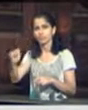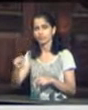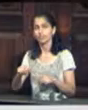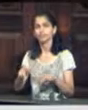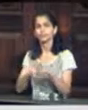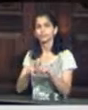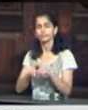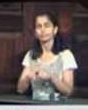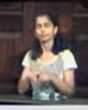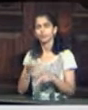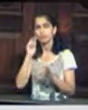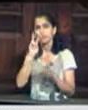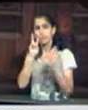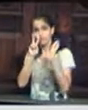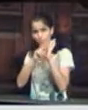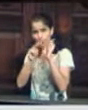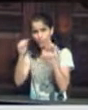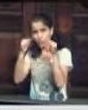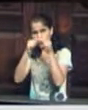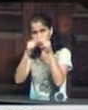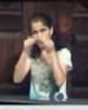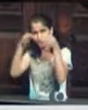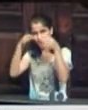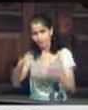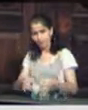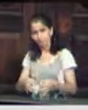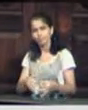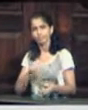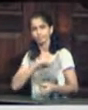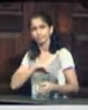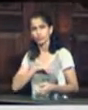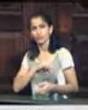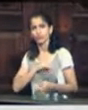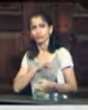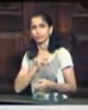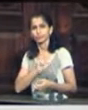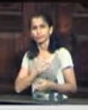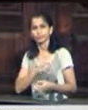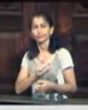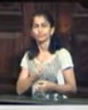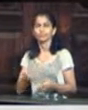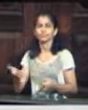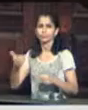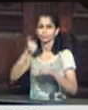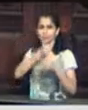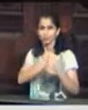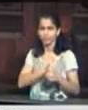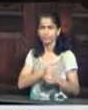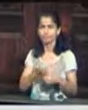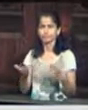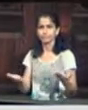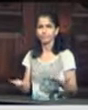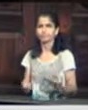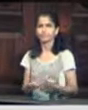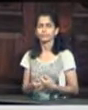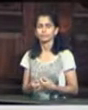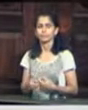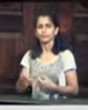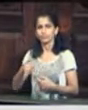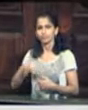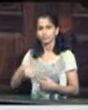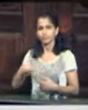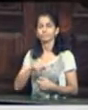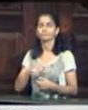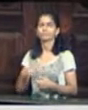tem que ser observado como mínimo, não de reajuste salarial, mas de reposição de perdas inflacionárias. Então, o nosso